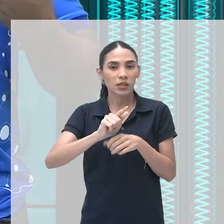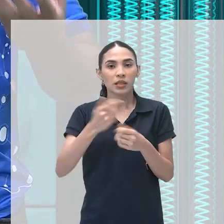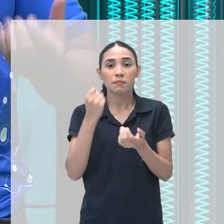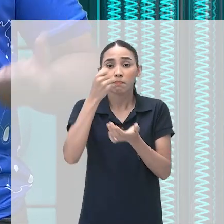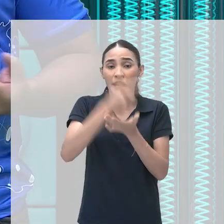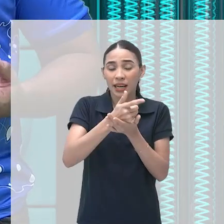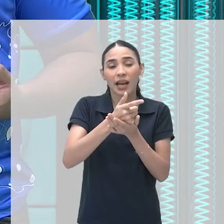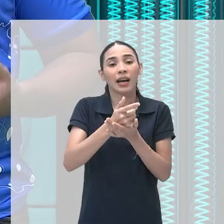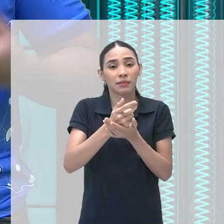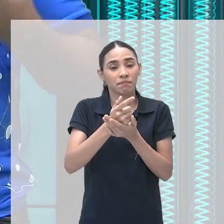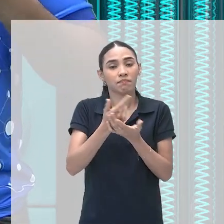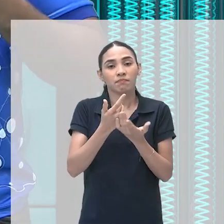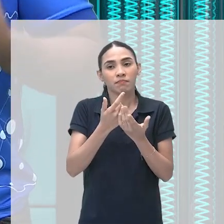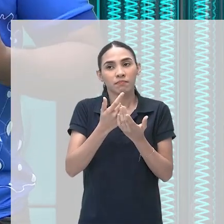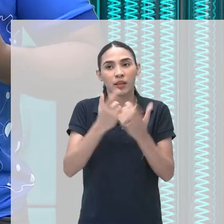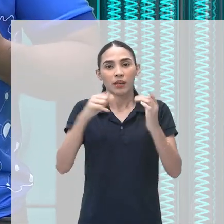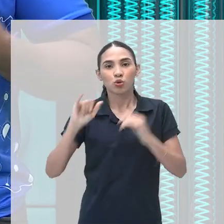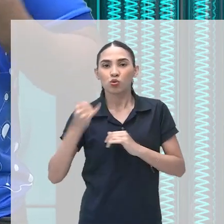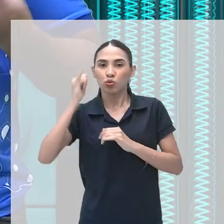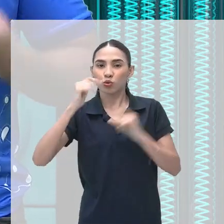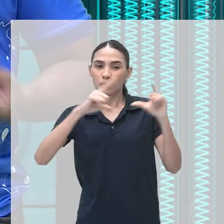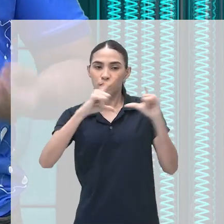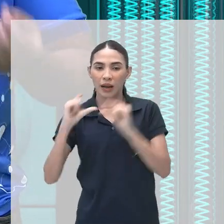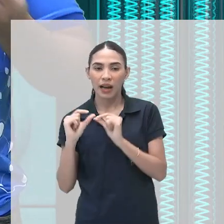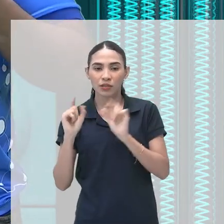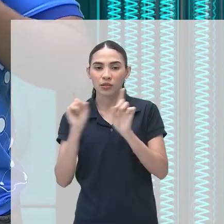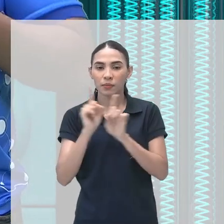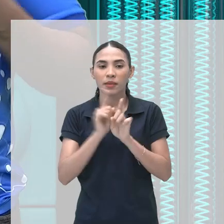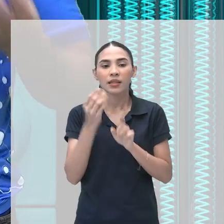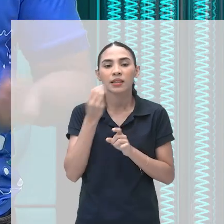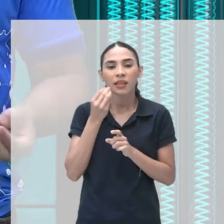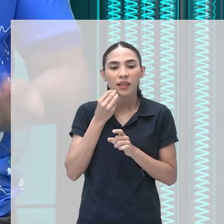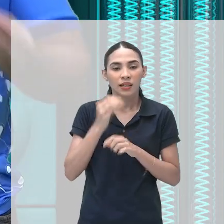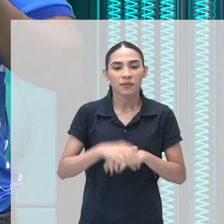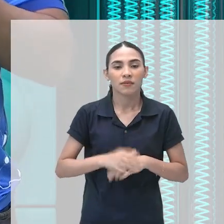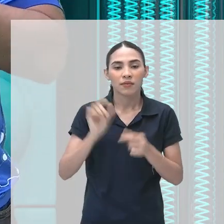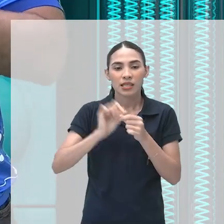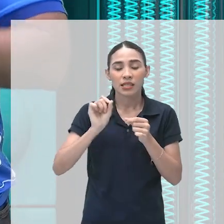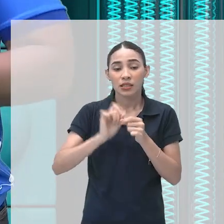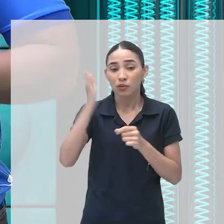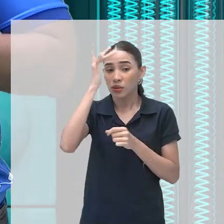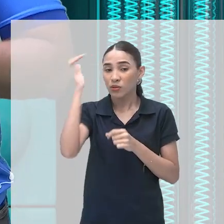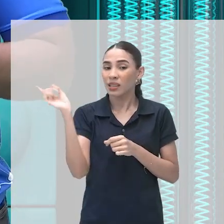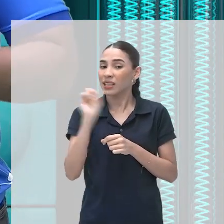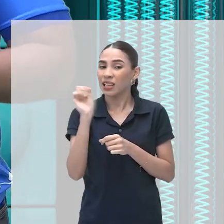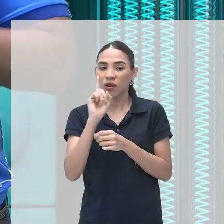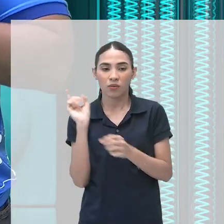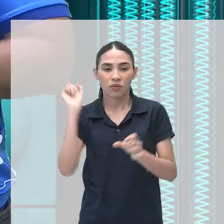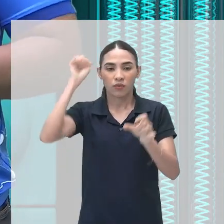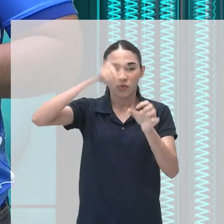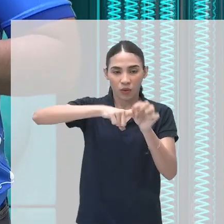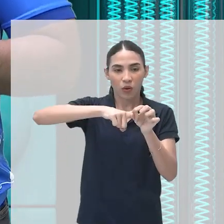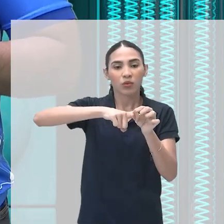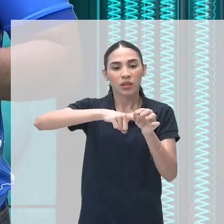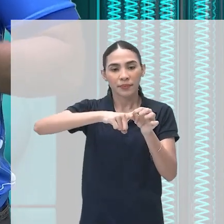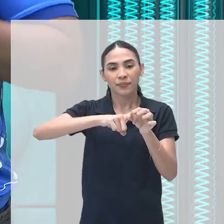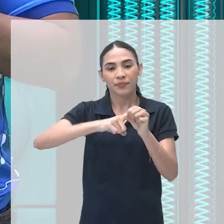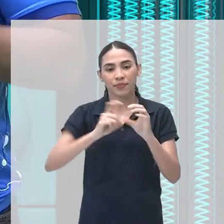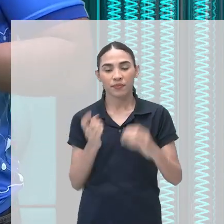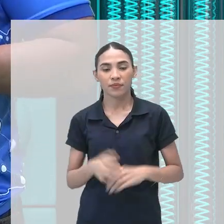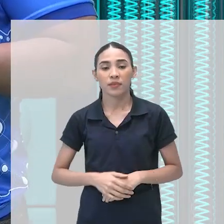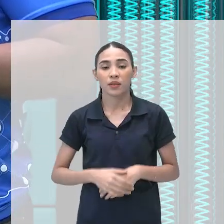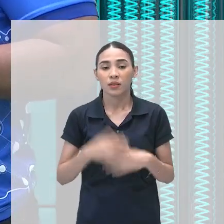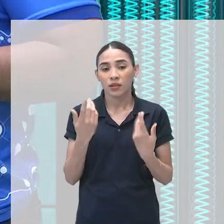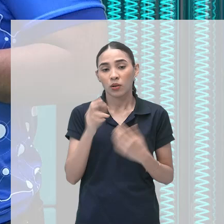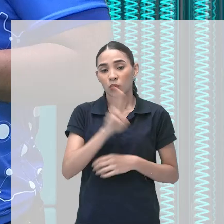né, com juros mais baixos, e também busca tirar essas pessoas, fazer com que elas não voltem mais a dever no mercado